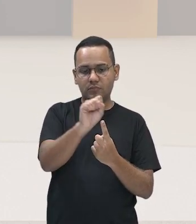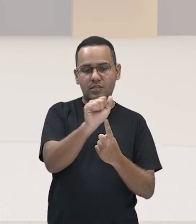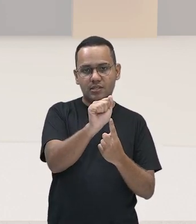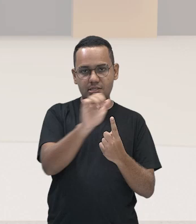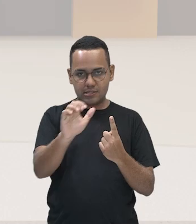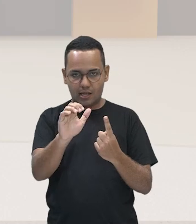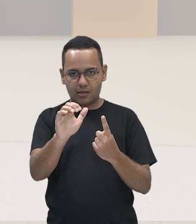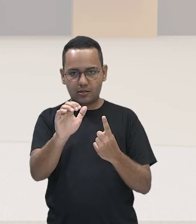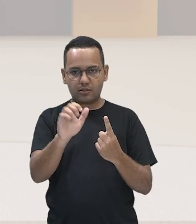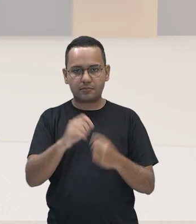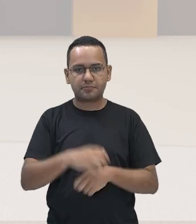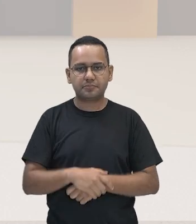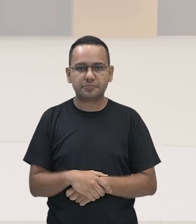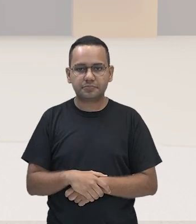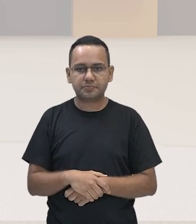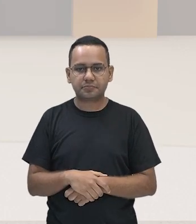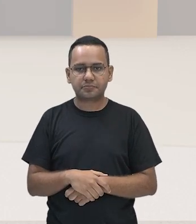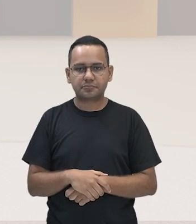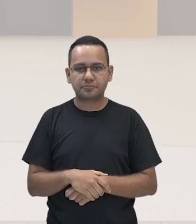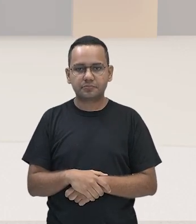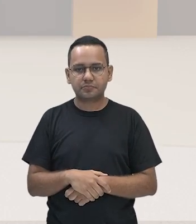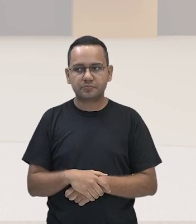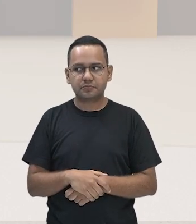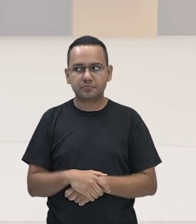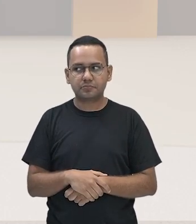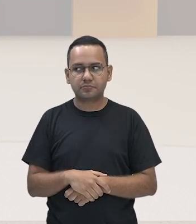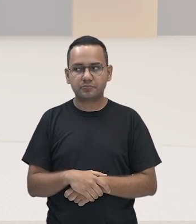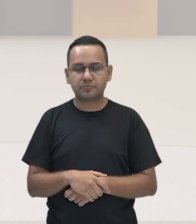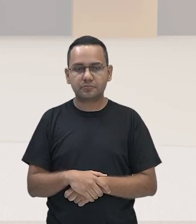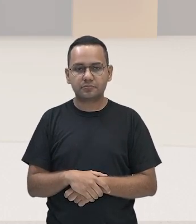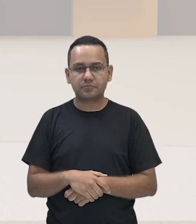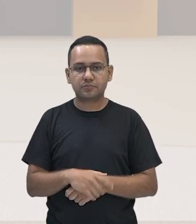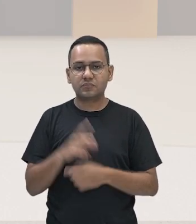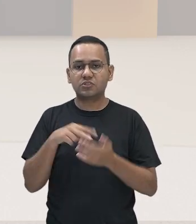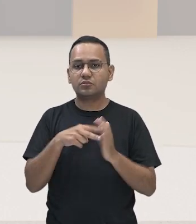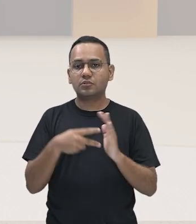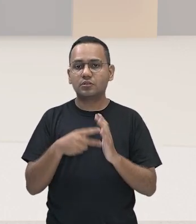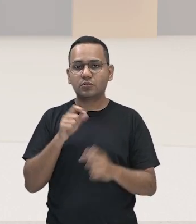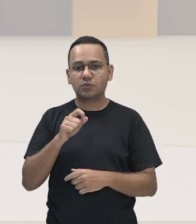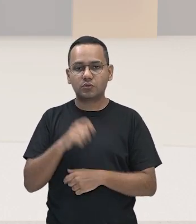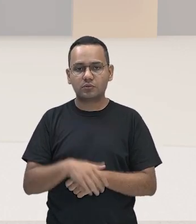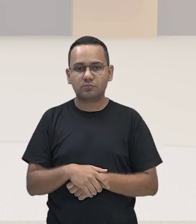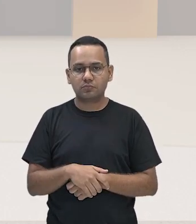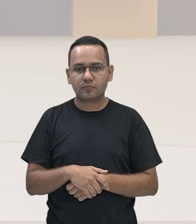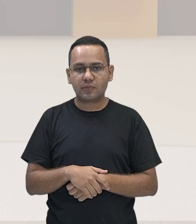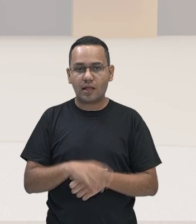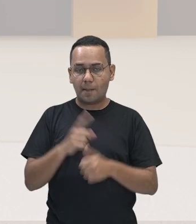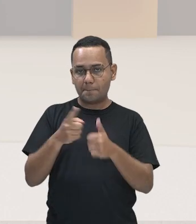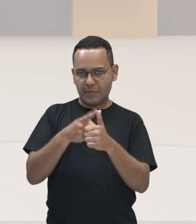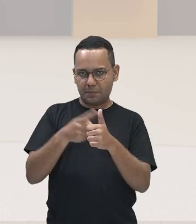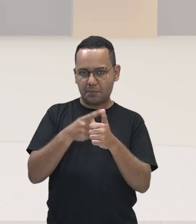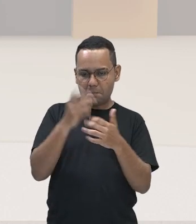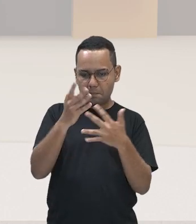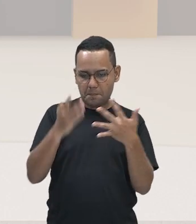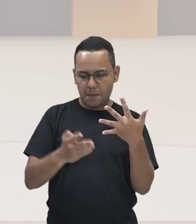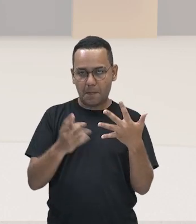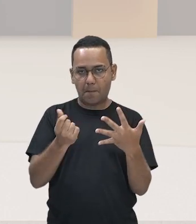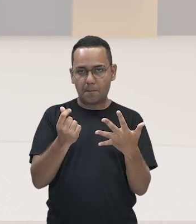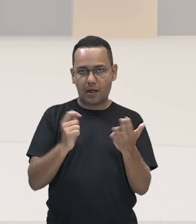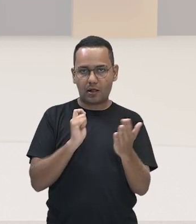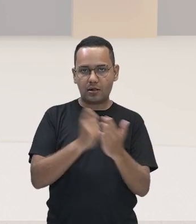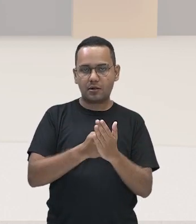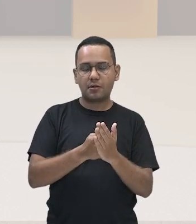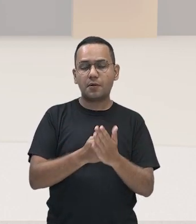decrescivo, ok? O que acontece? Na tabela SAC, a primeira prestação ia ficar no valor de R$